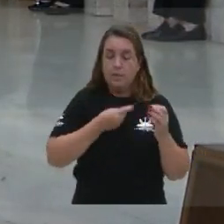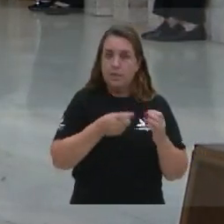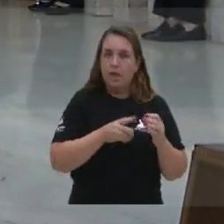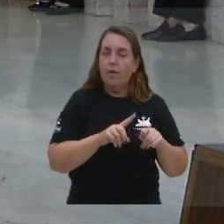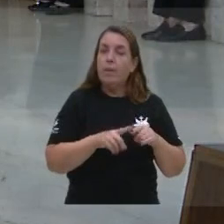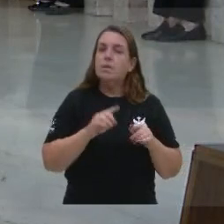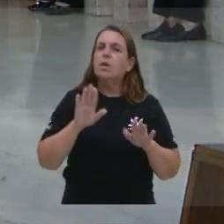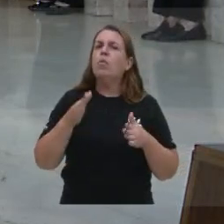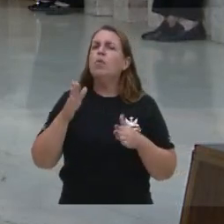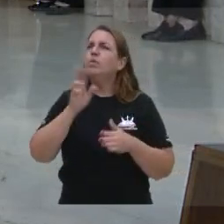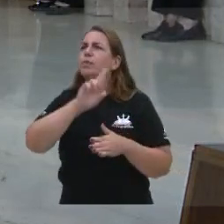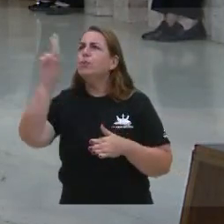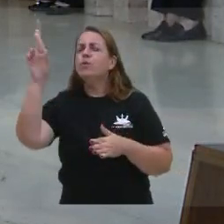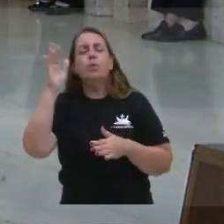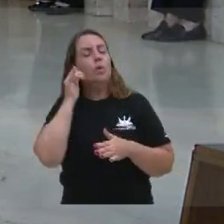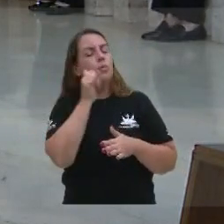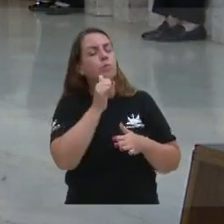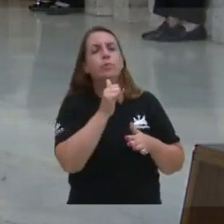À noite.